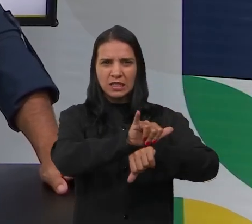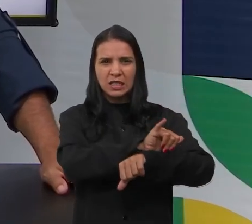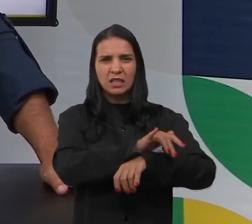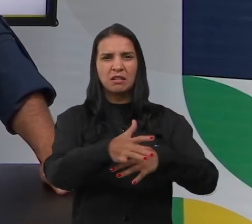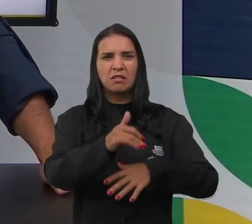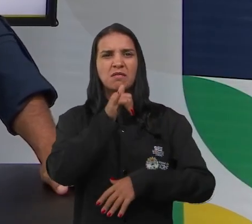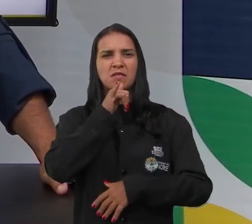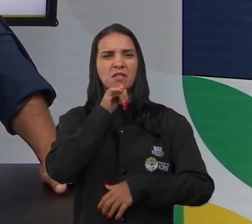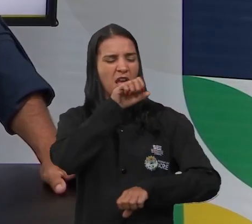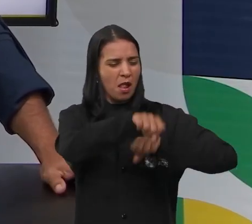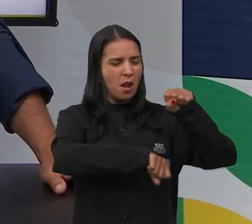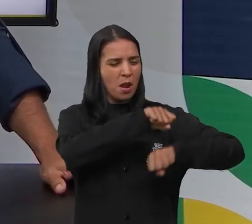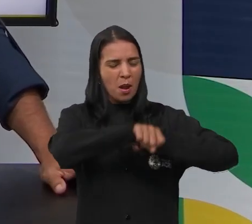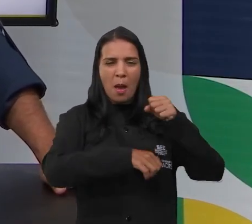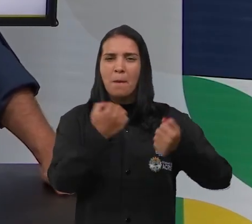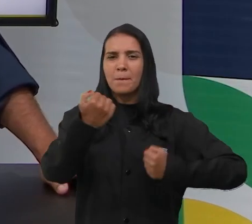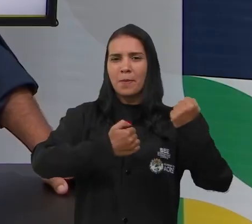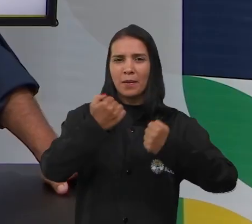é consome.